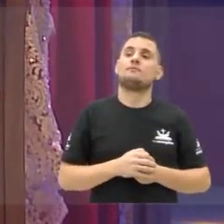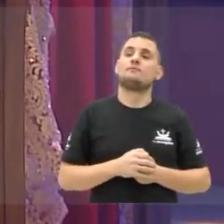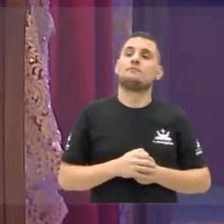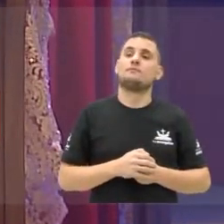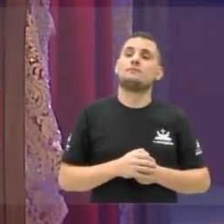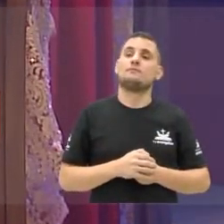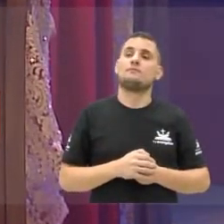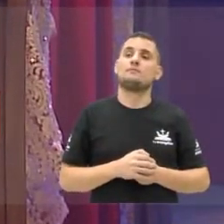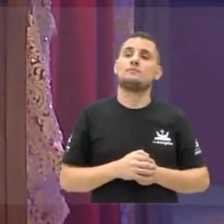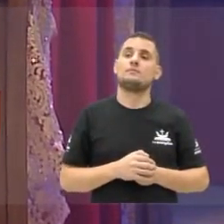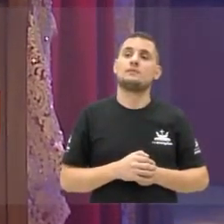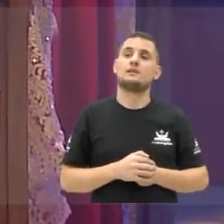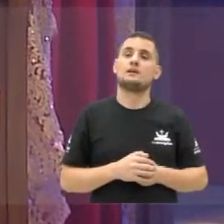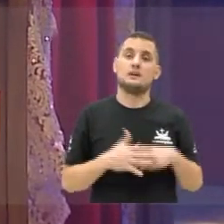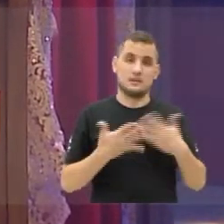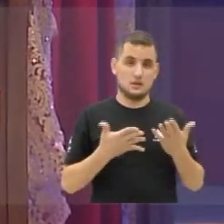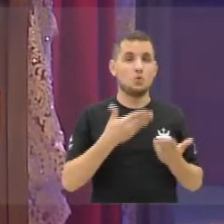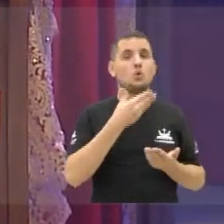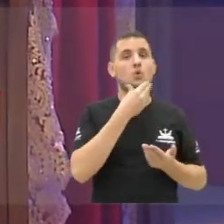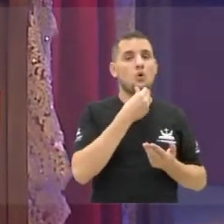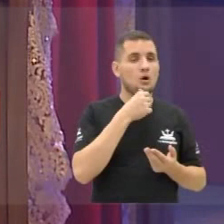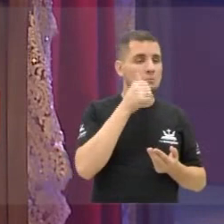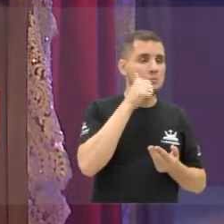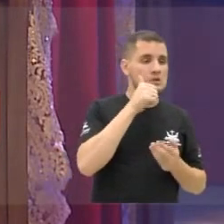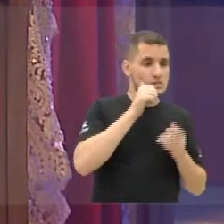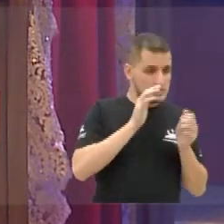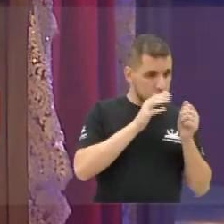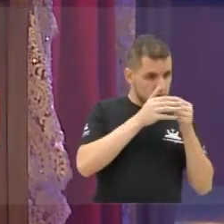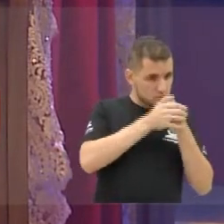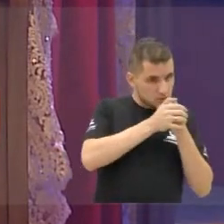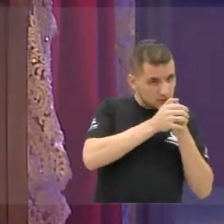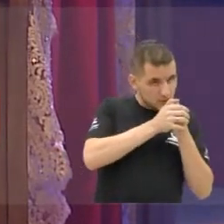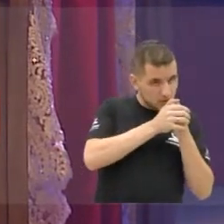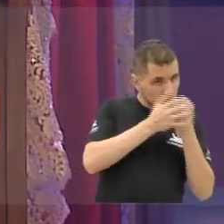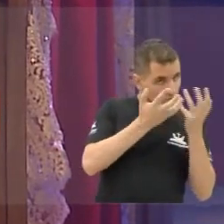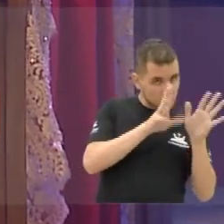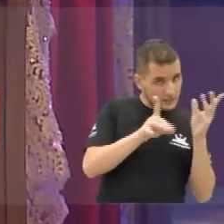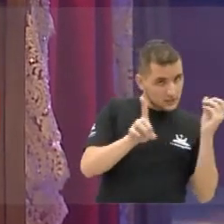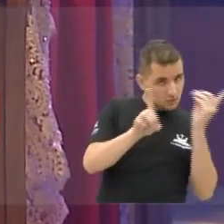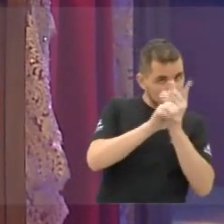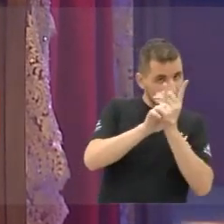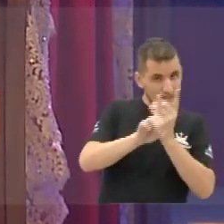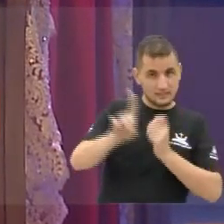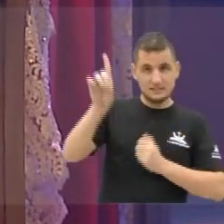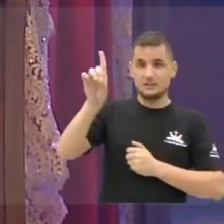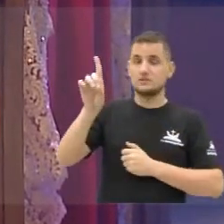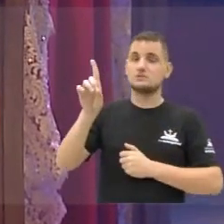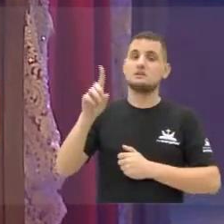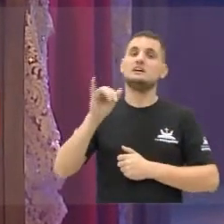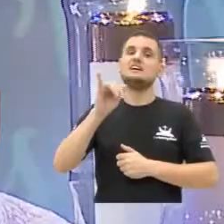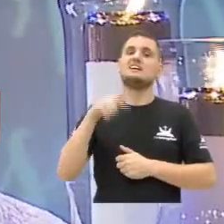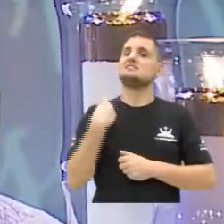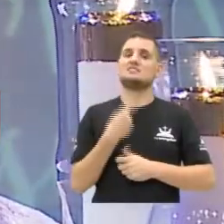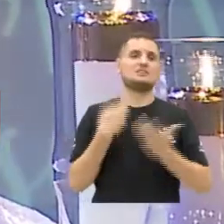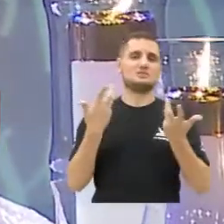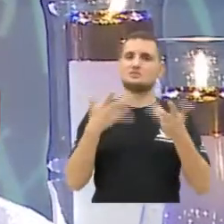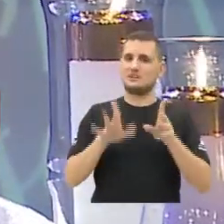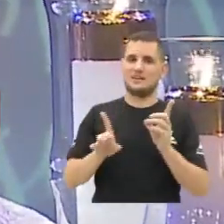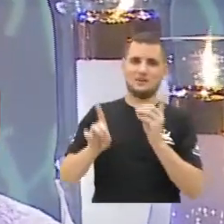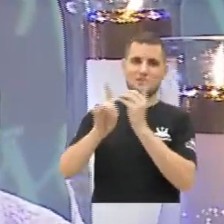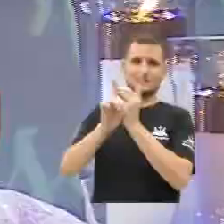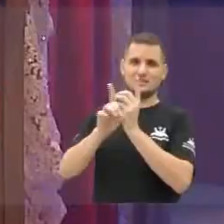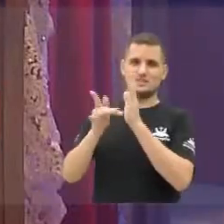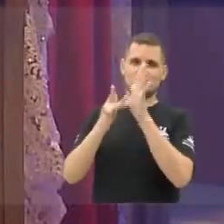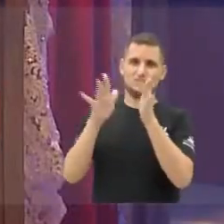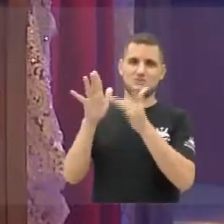O homem se escondeu de Deus. E quando você se esconde de Jesus, quando você se esconde de Deus, você vai começar a